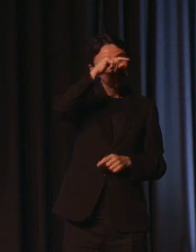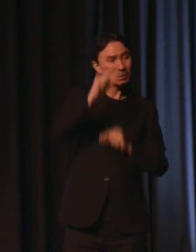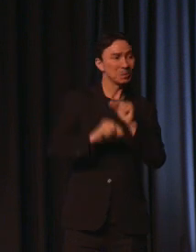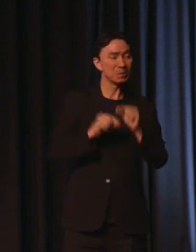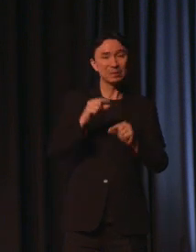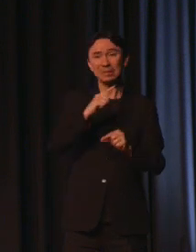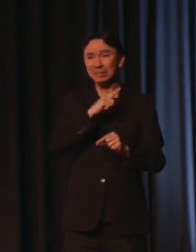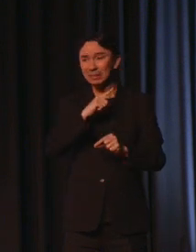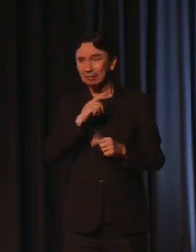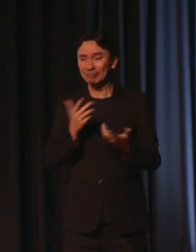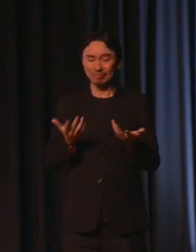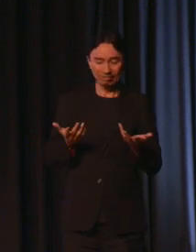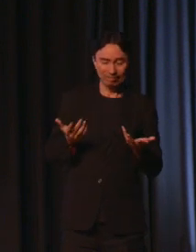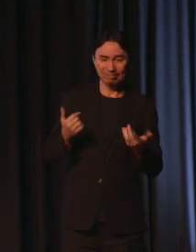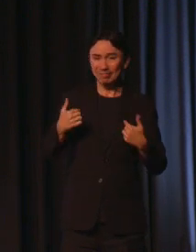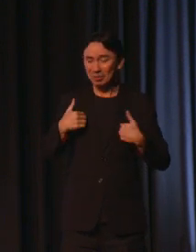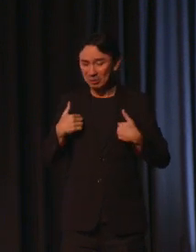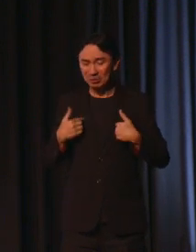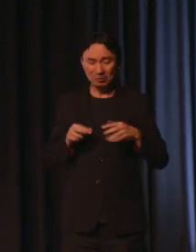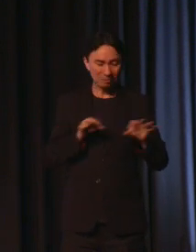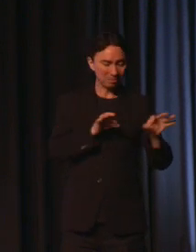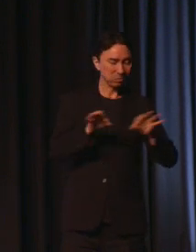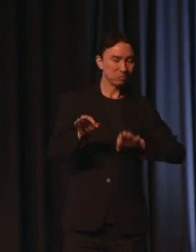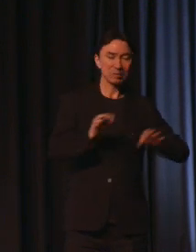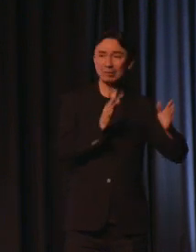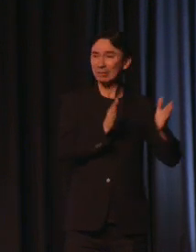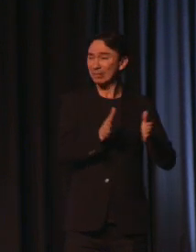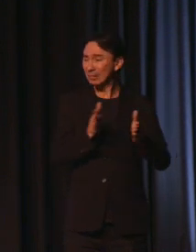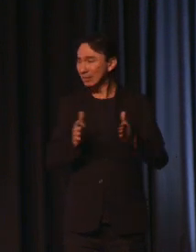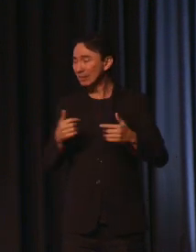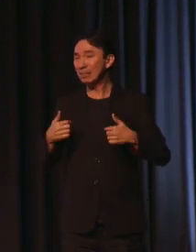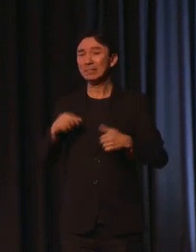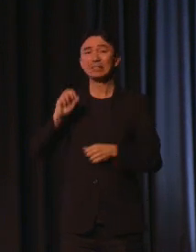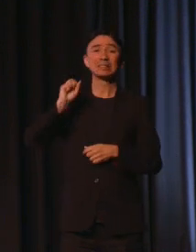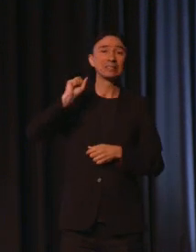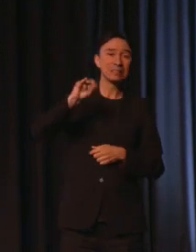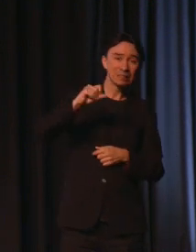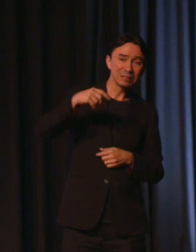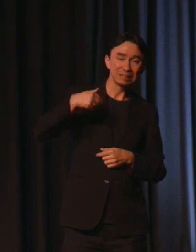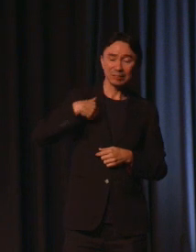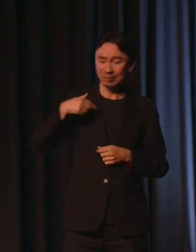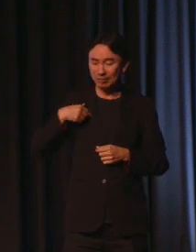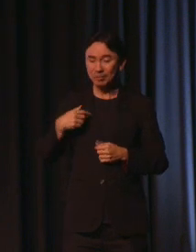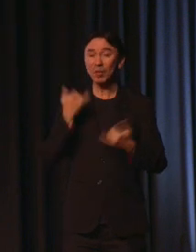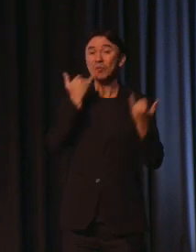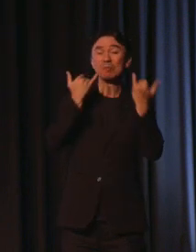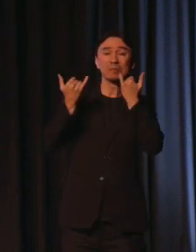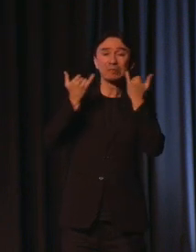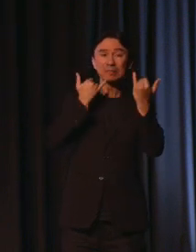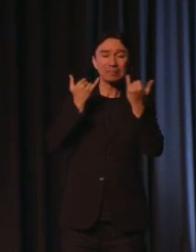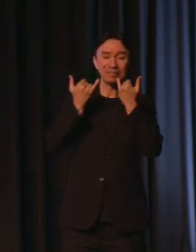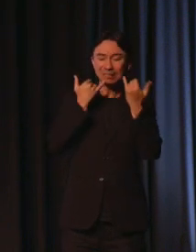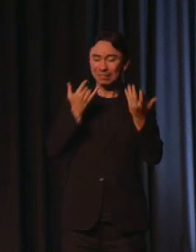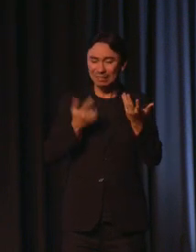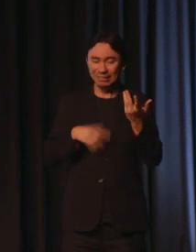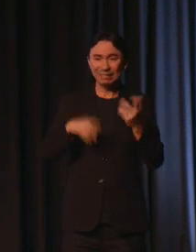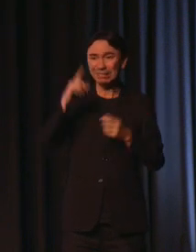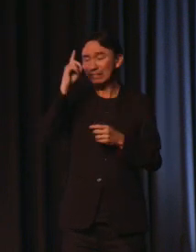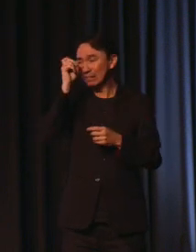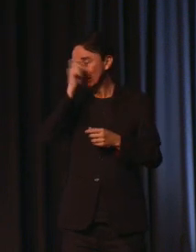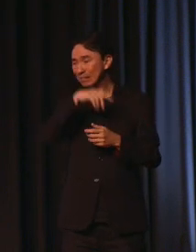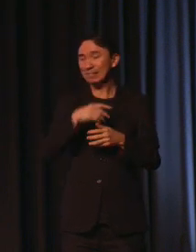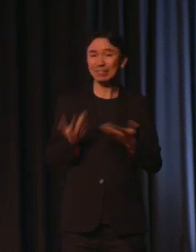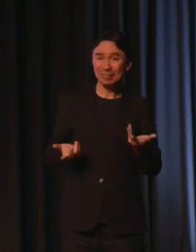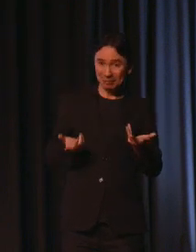programar as aquisições. Então, se a gente tiver informações inconsistentes no sistema envolvido web com